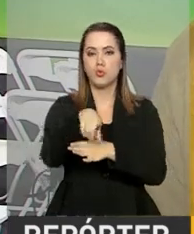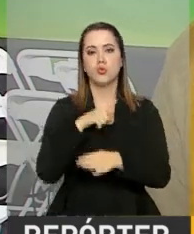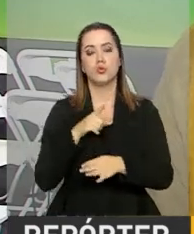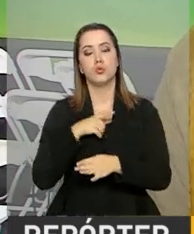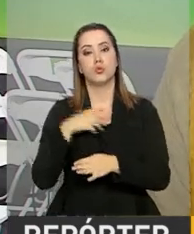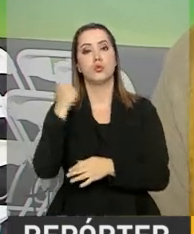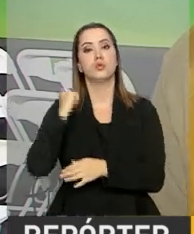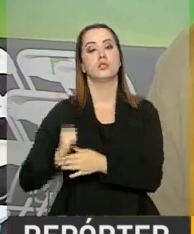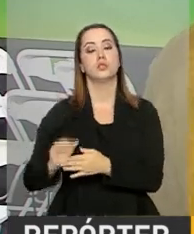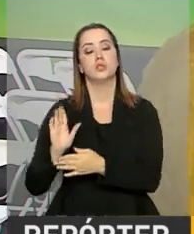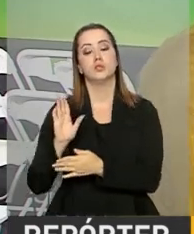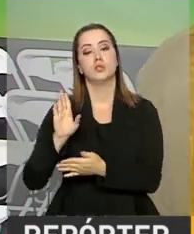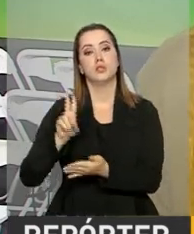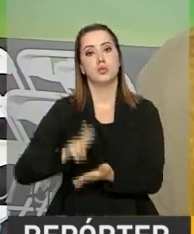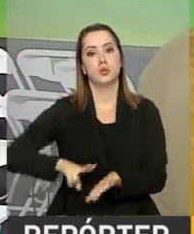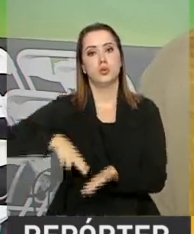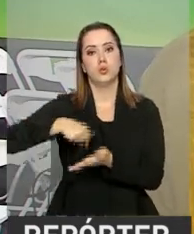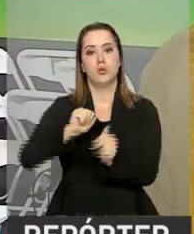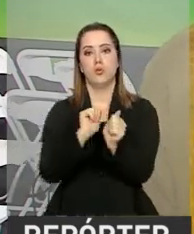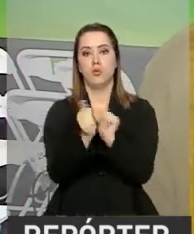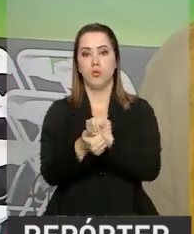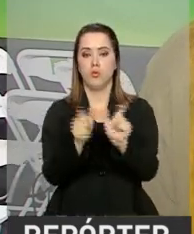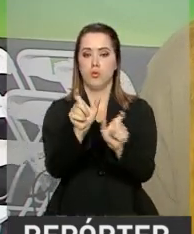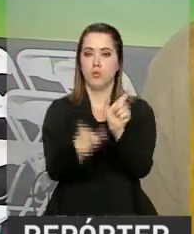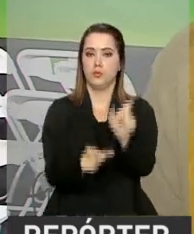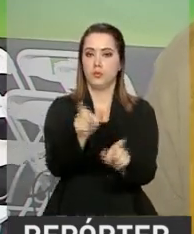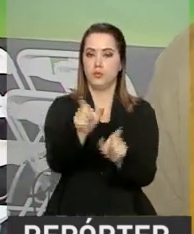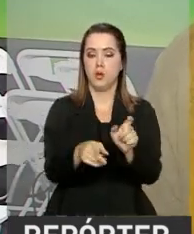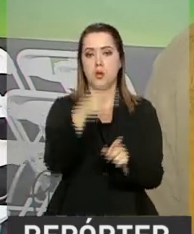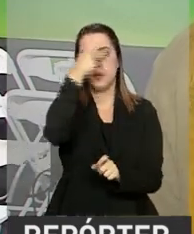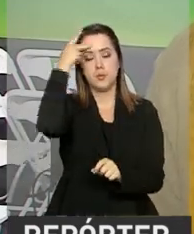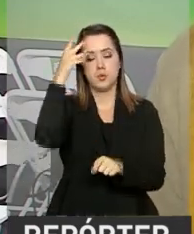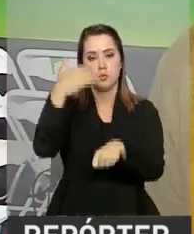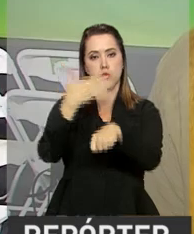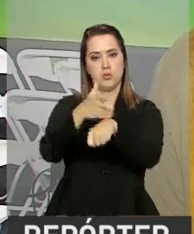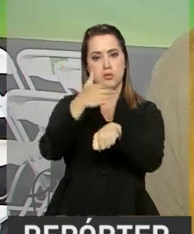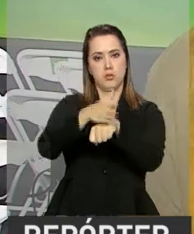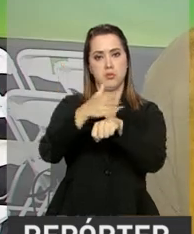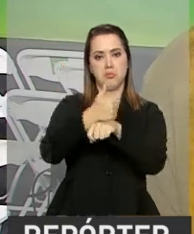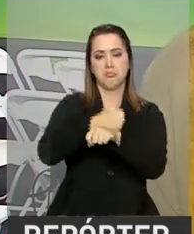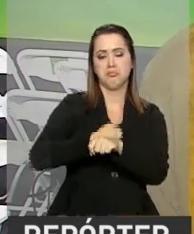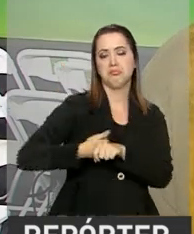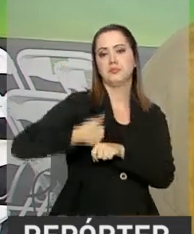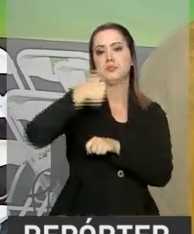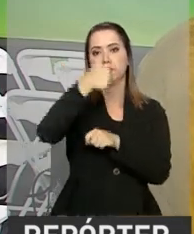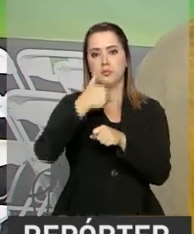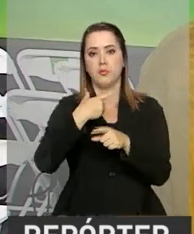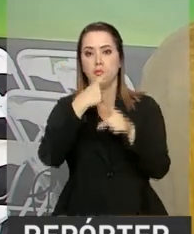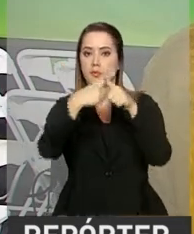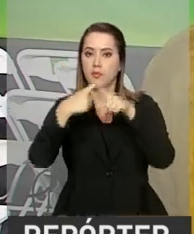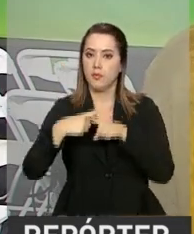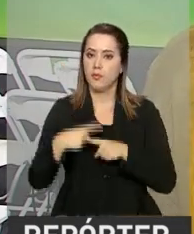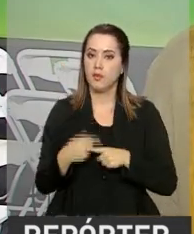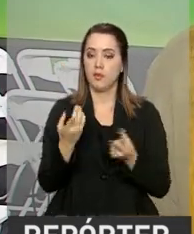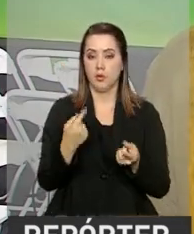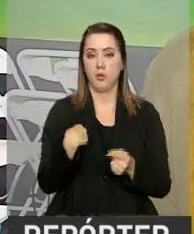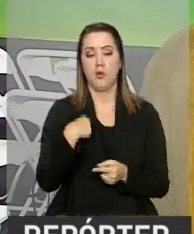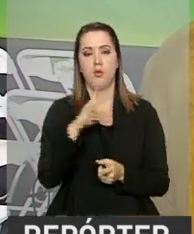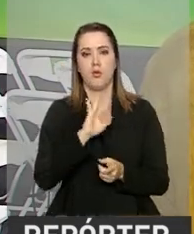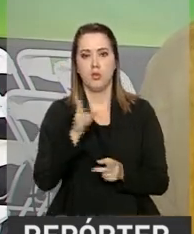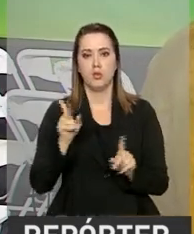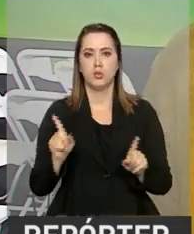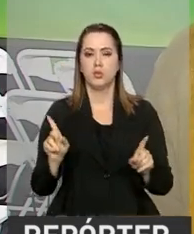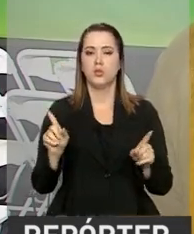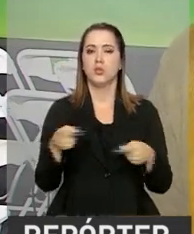apoio em dinheiro é dado pelo Ministério do Esporte aos esportistas melhor colocados em cada modalidade na reta final passou a